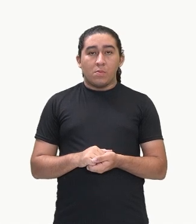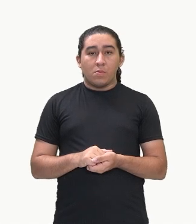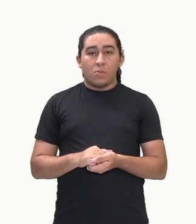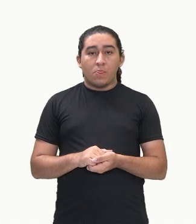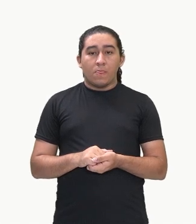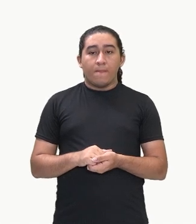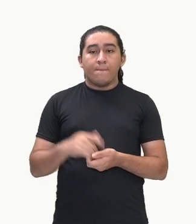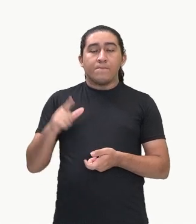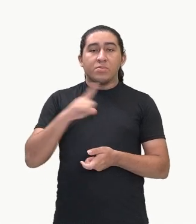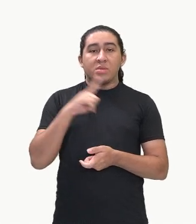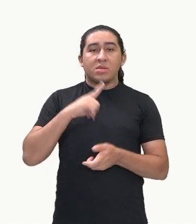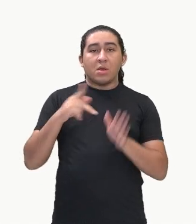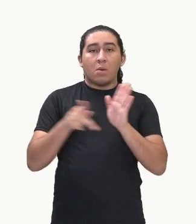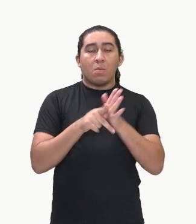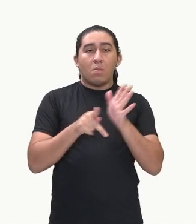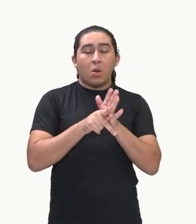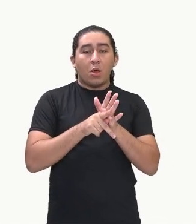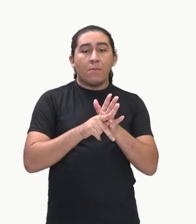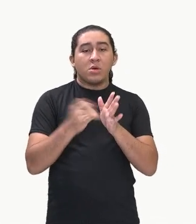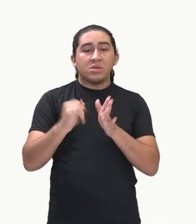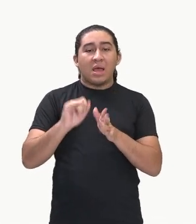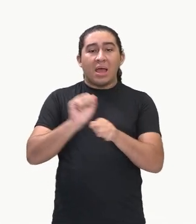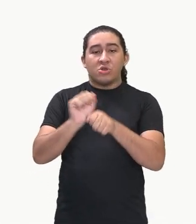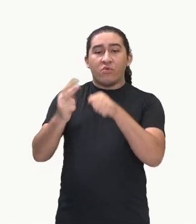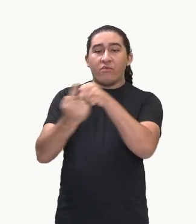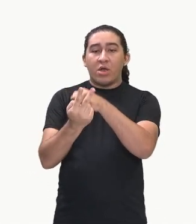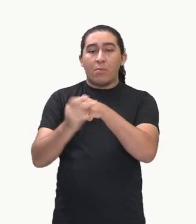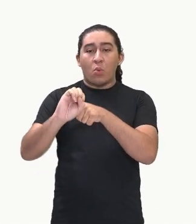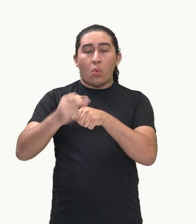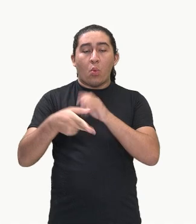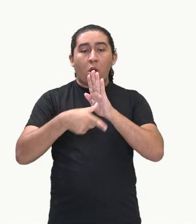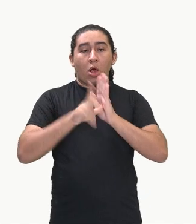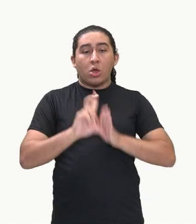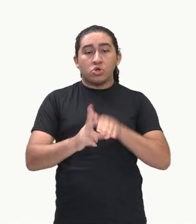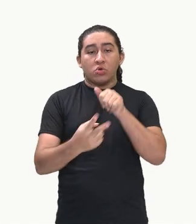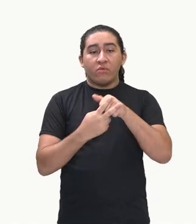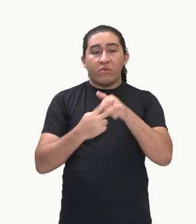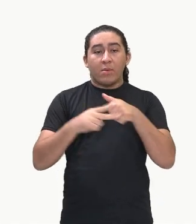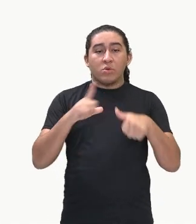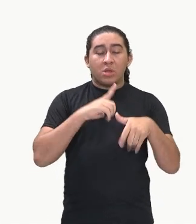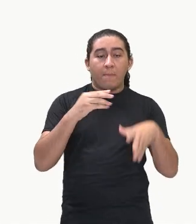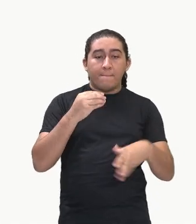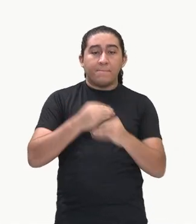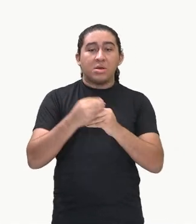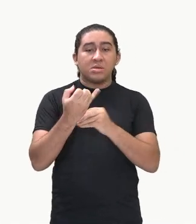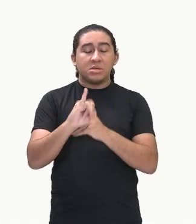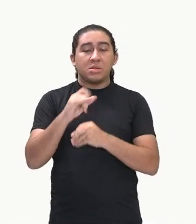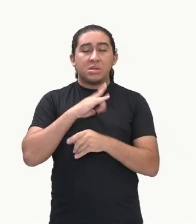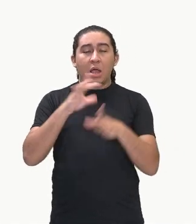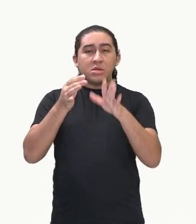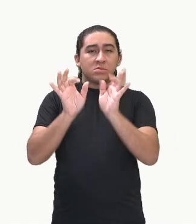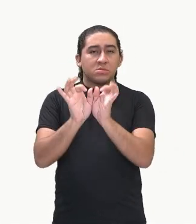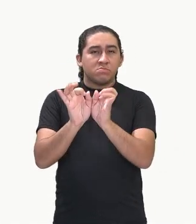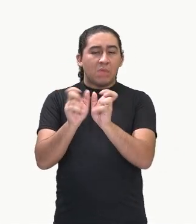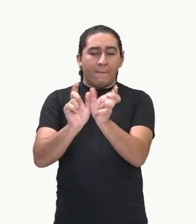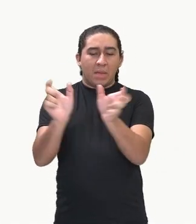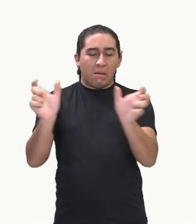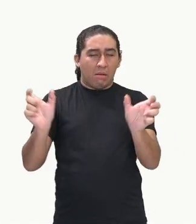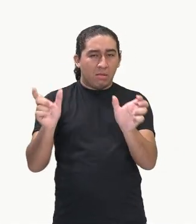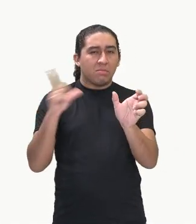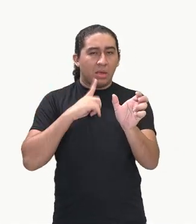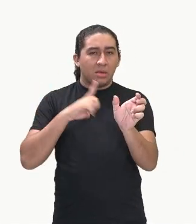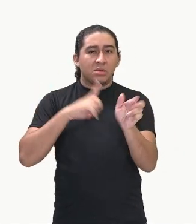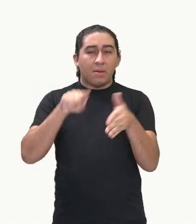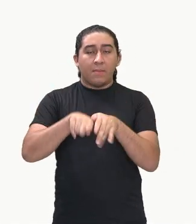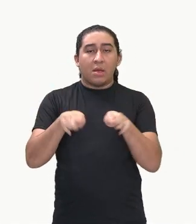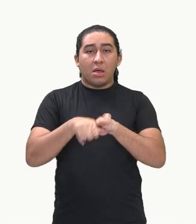adverbial quando for extenso ou vier antes do verbo. É extenso quando ele for grande, né? E vier antes